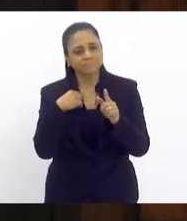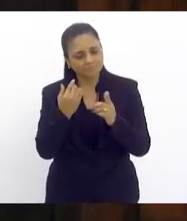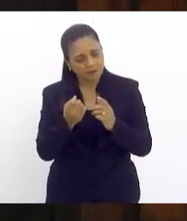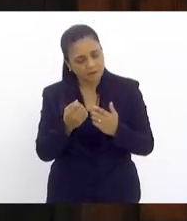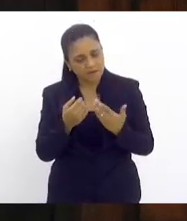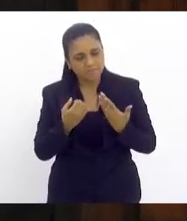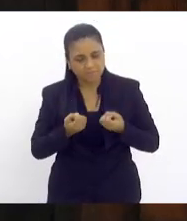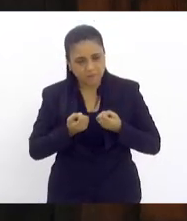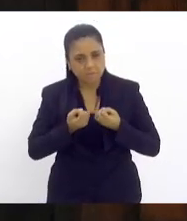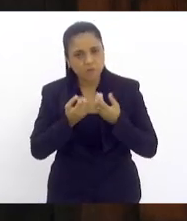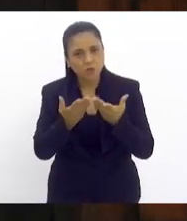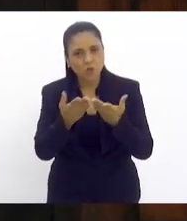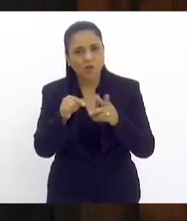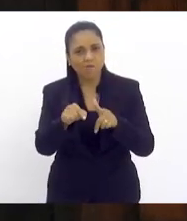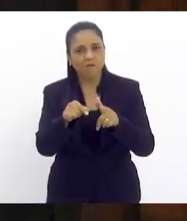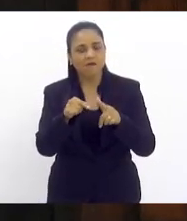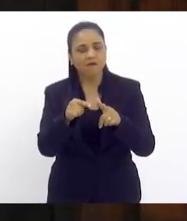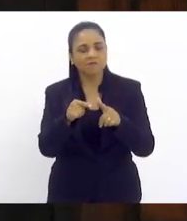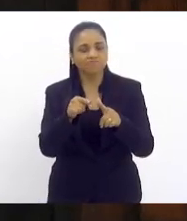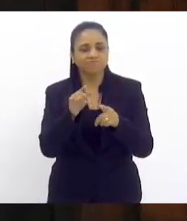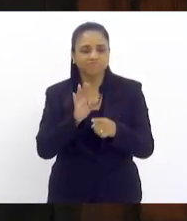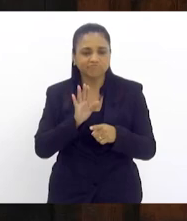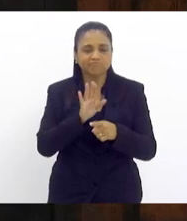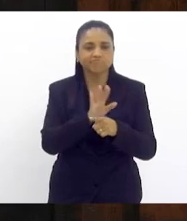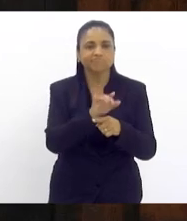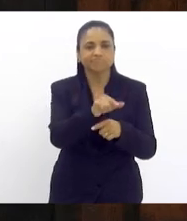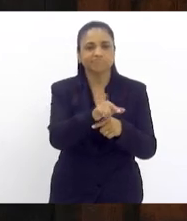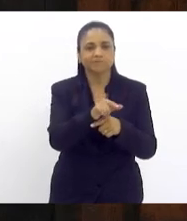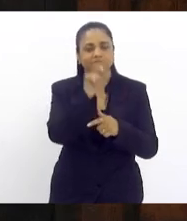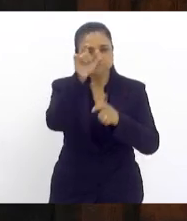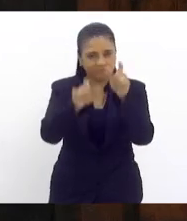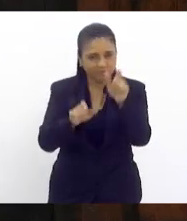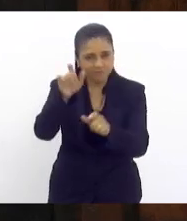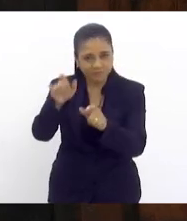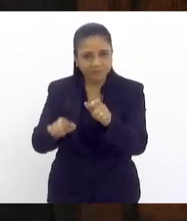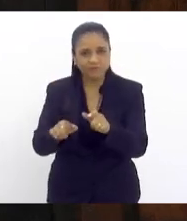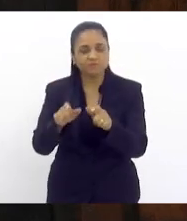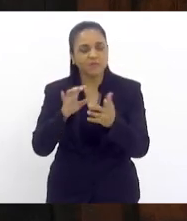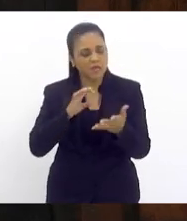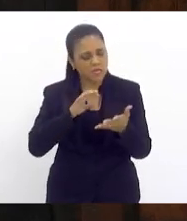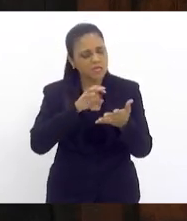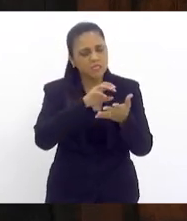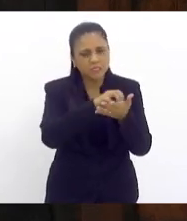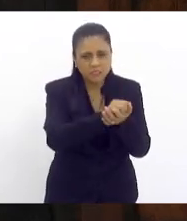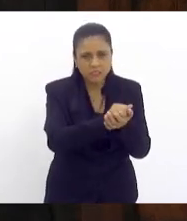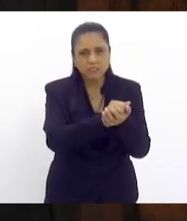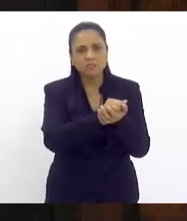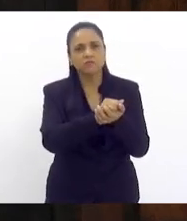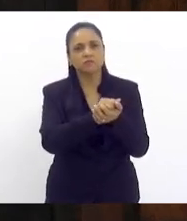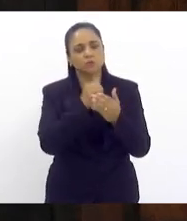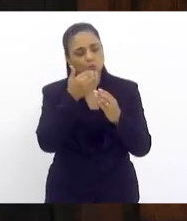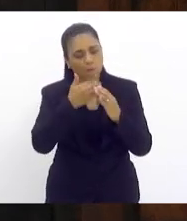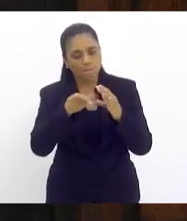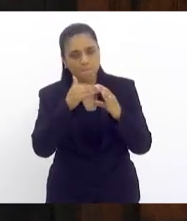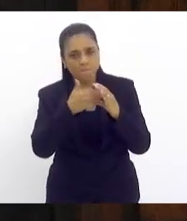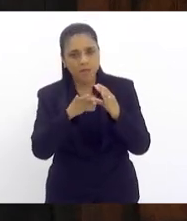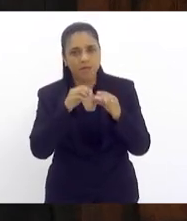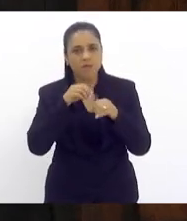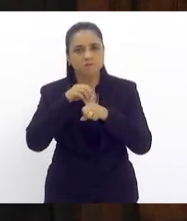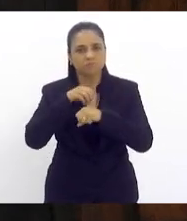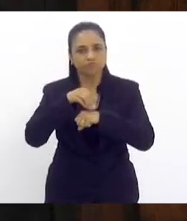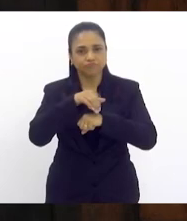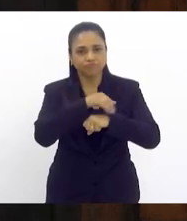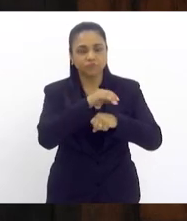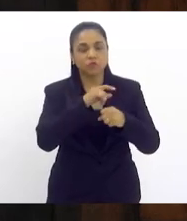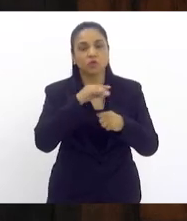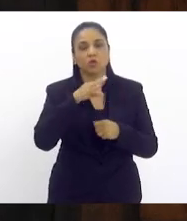ali constituído para atender aqueles que mais precisam. Então, eu queria fazer esse registro desse e-mail que foi enviado, a nota técnica para